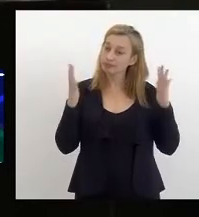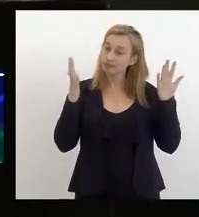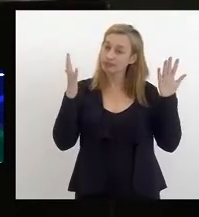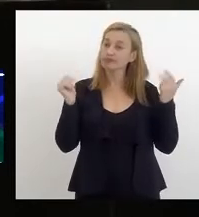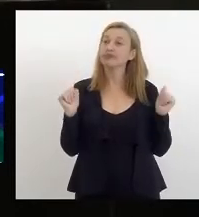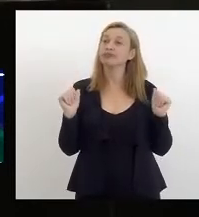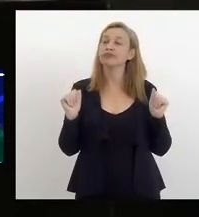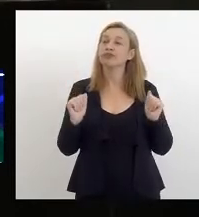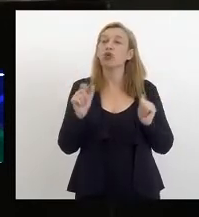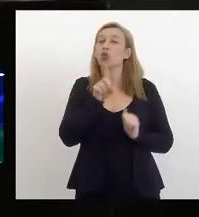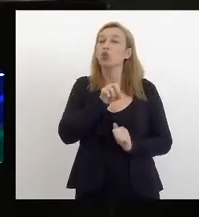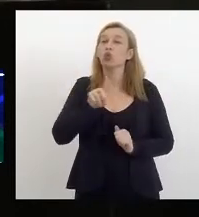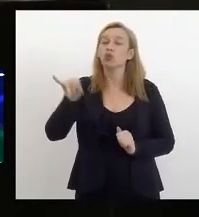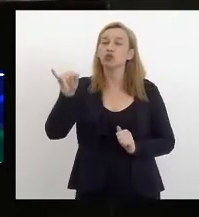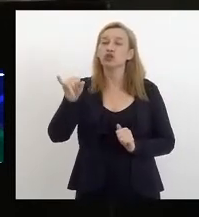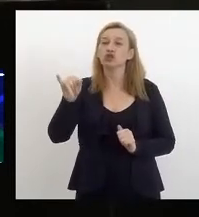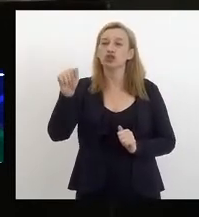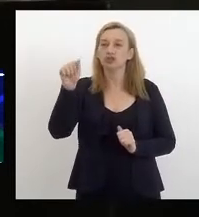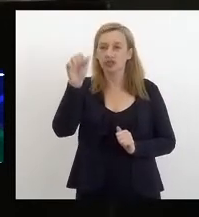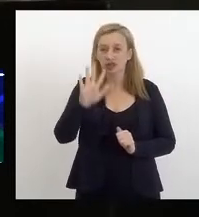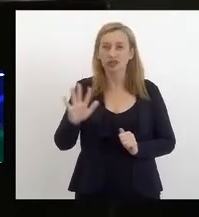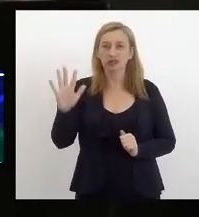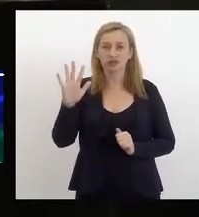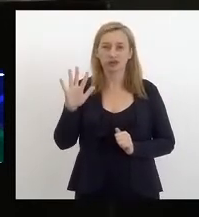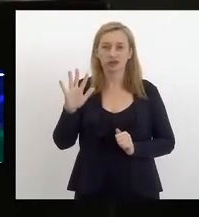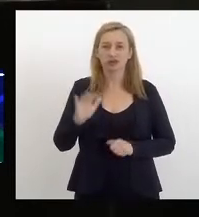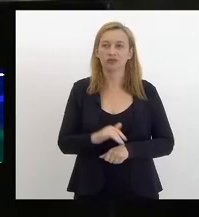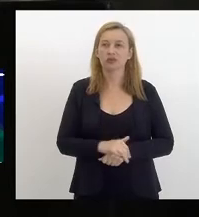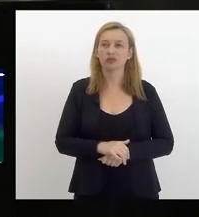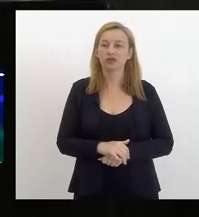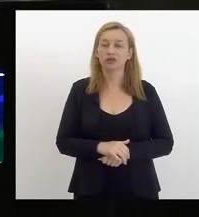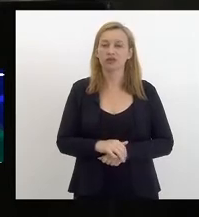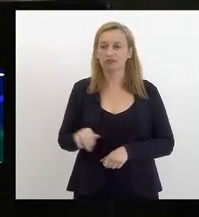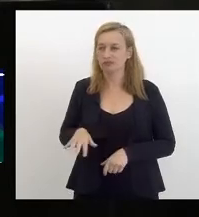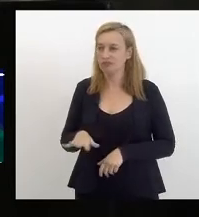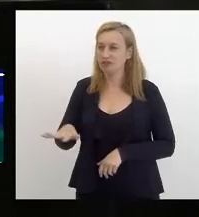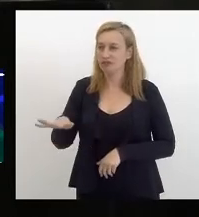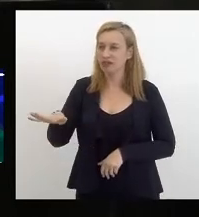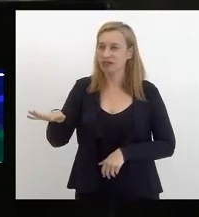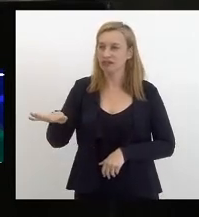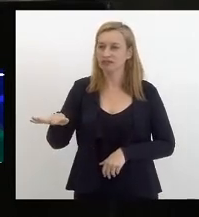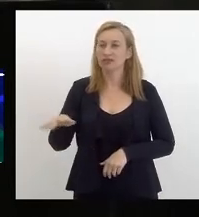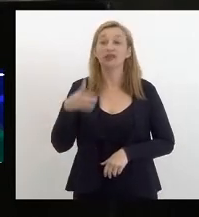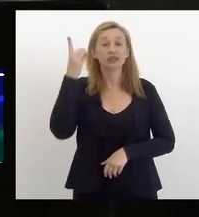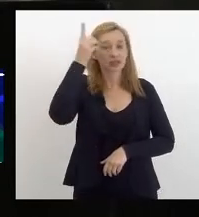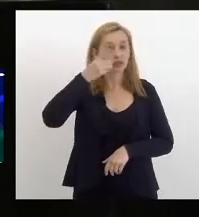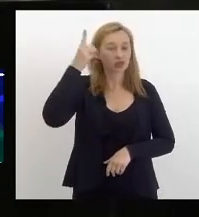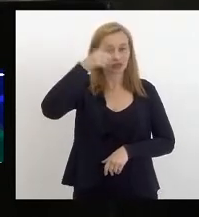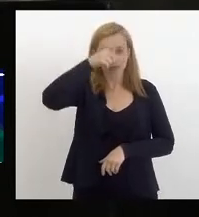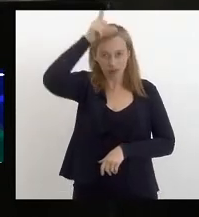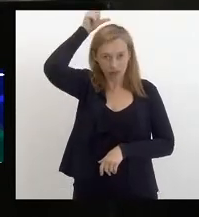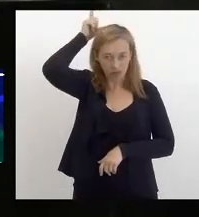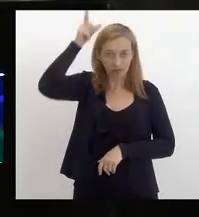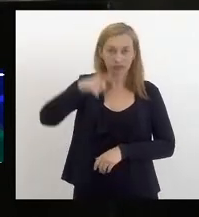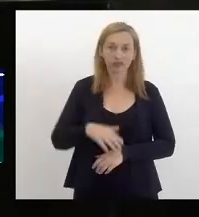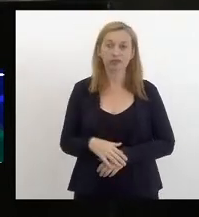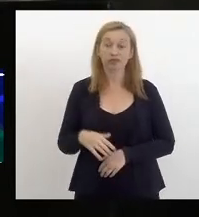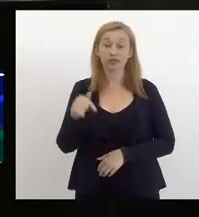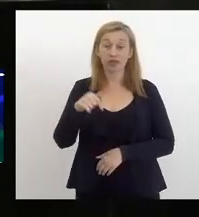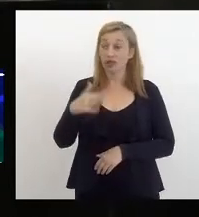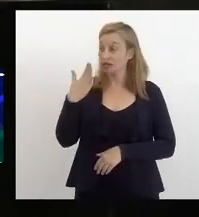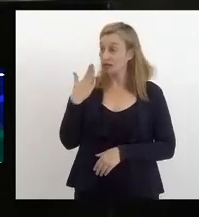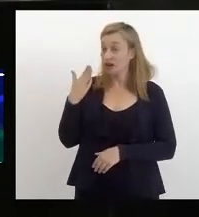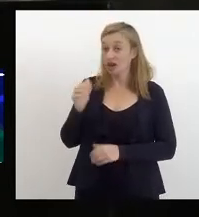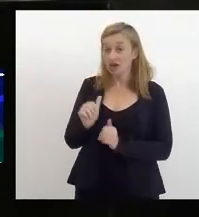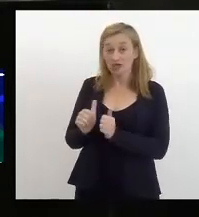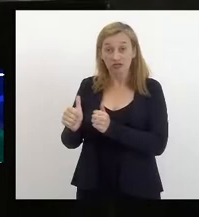é o dia nacional da favela Deputado Luiz Paulo e aqui em